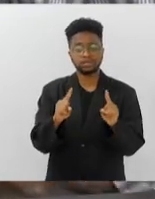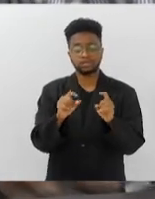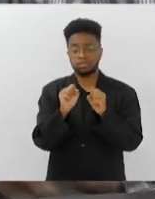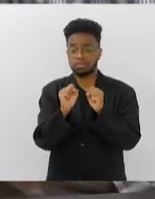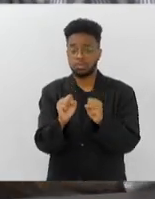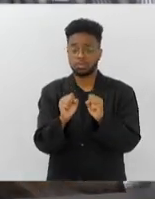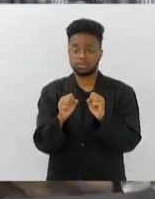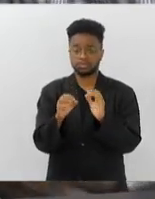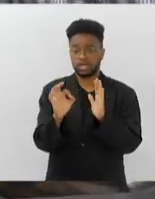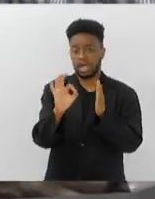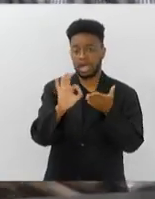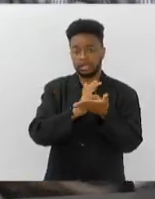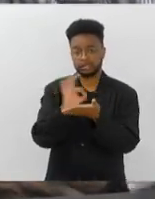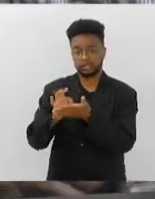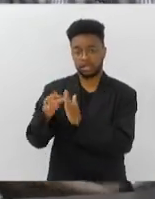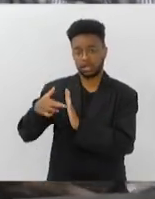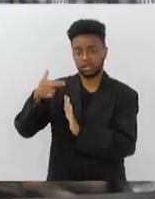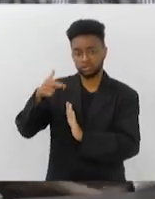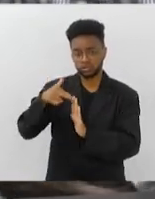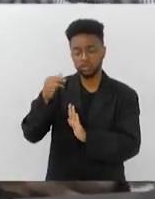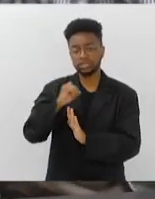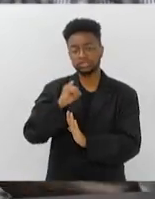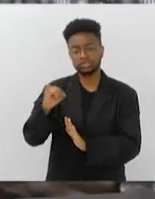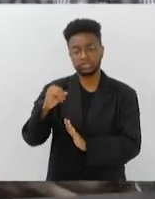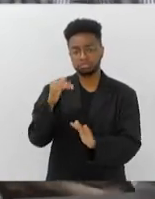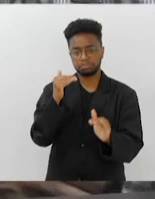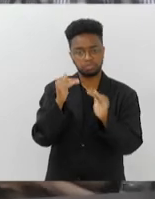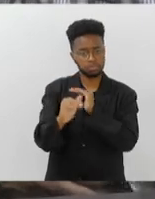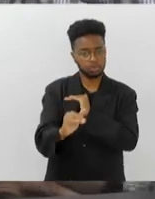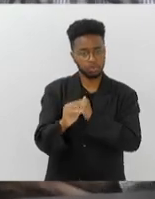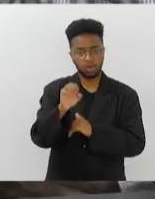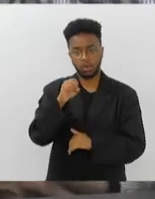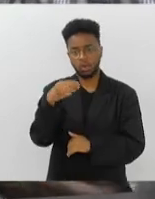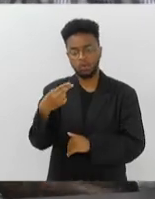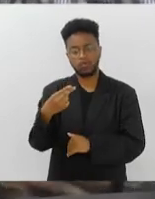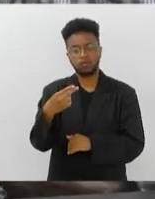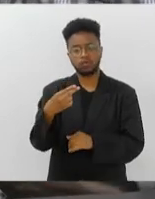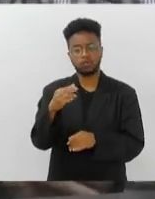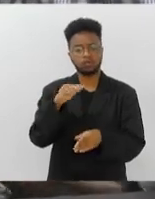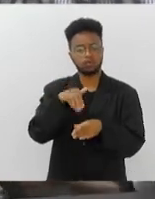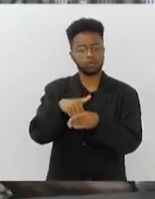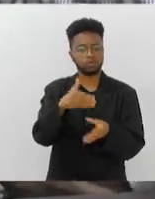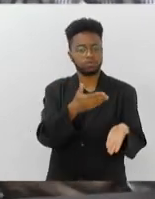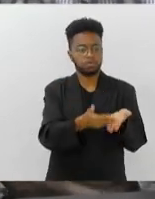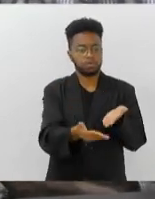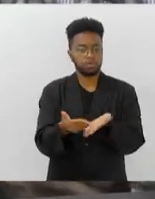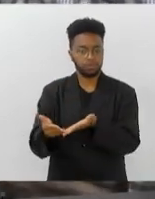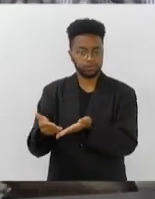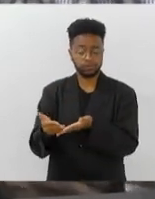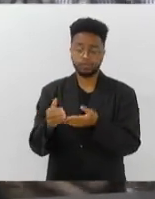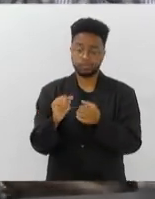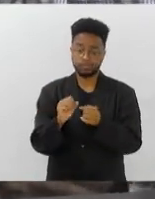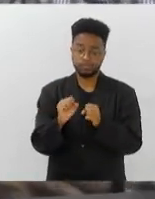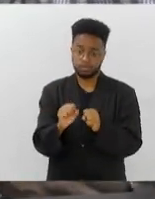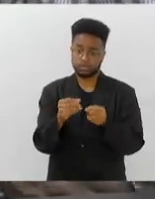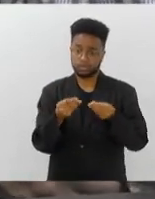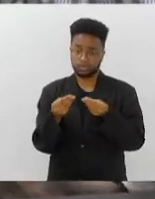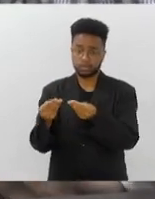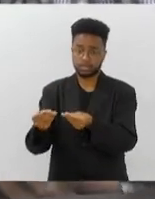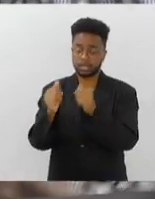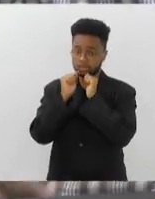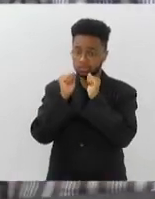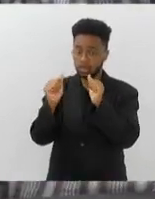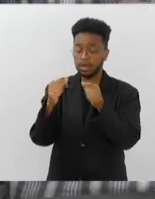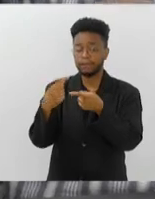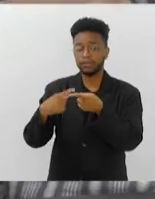as resoluções. Quem tivesse a divergência do voto vencido, porque, na verdade, para a assessoria, pega a